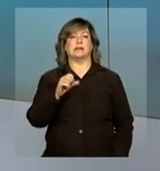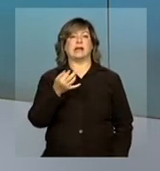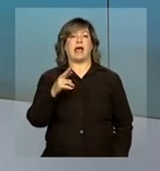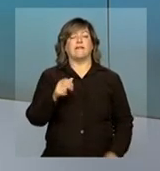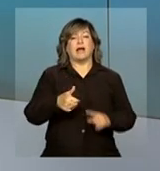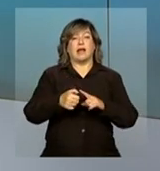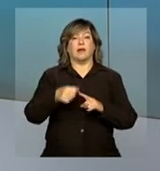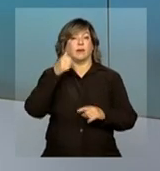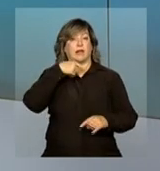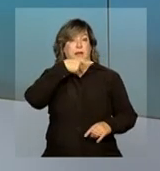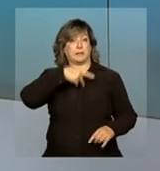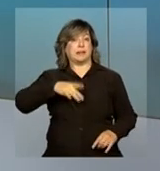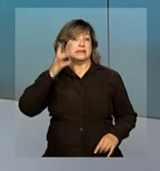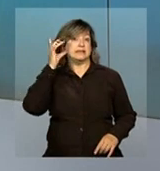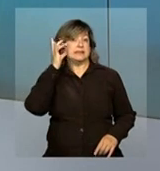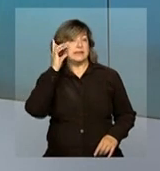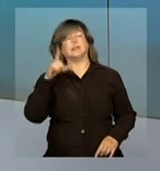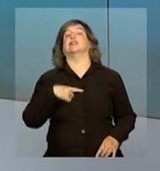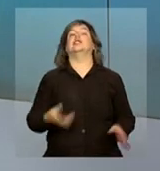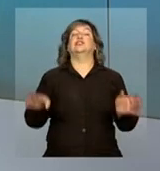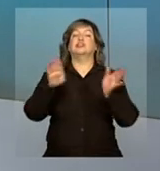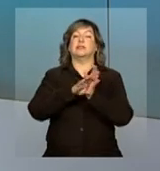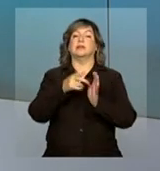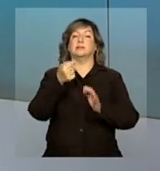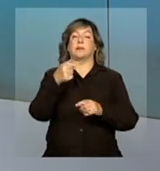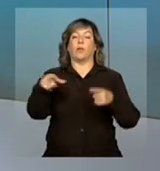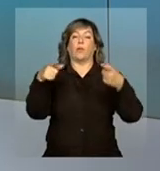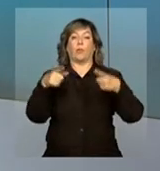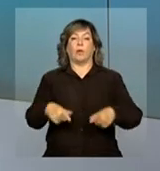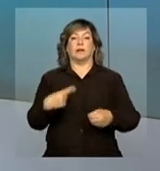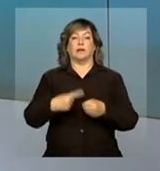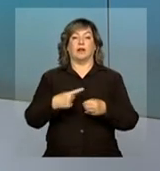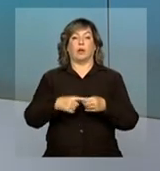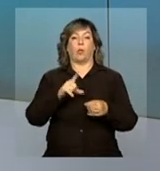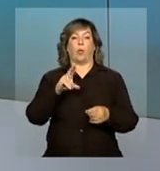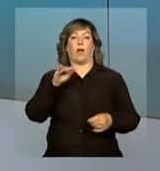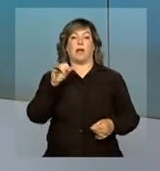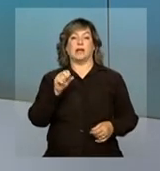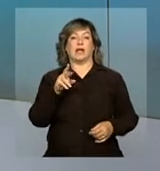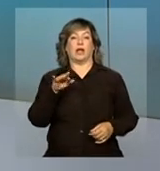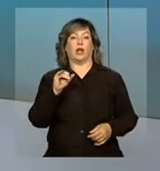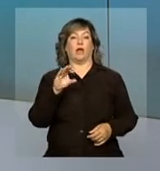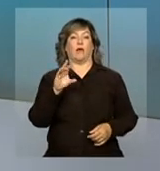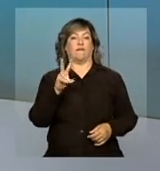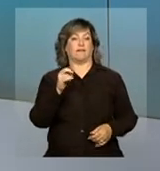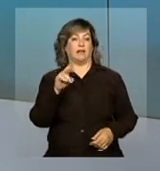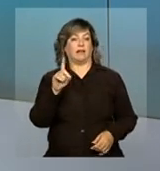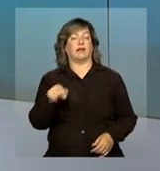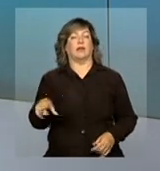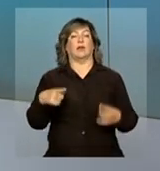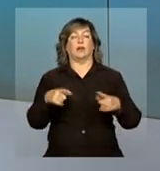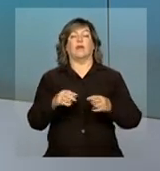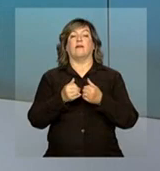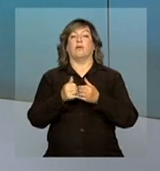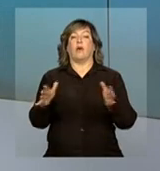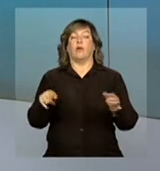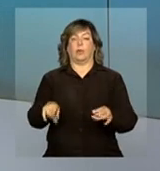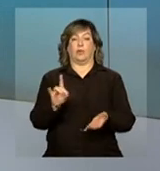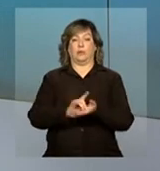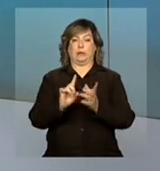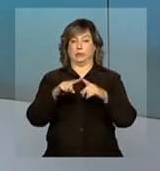A presidenta Dilma Rousseff chega daqui a pouco a Mato Grosso, a Lucas do Rio Verde, no norte do estado, para fazer a abertura